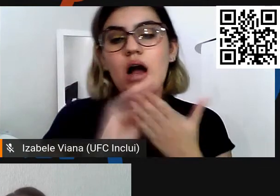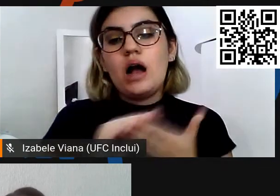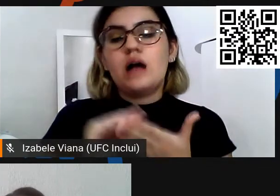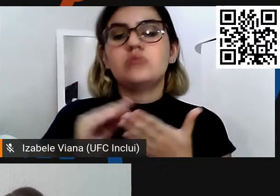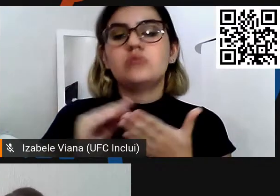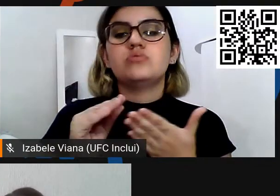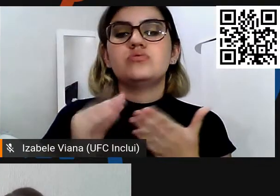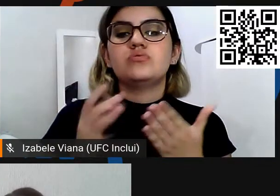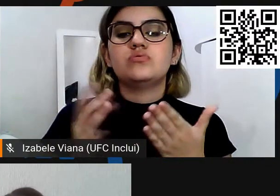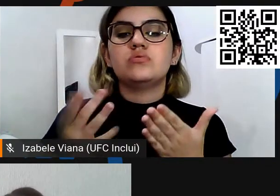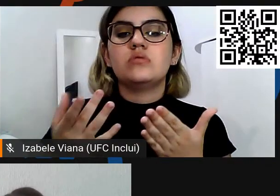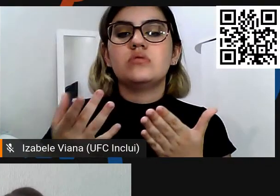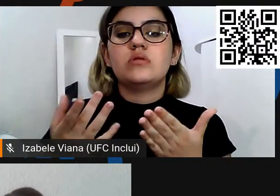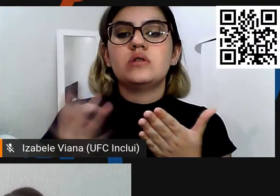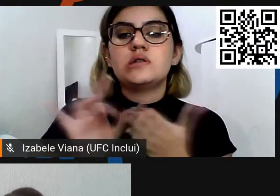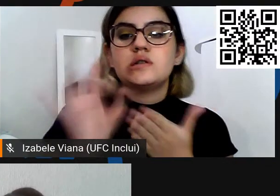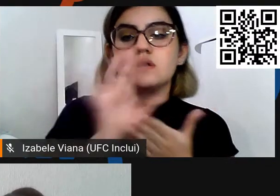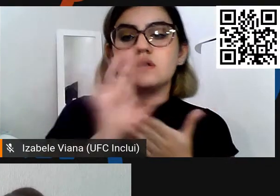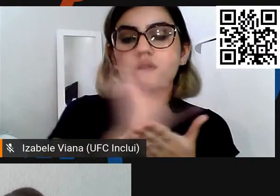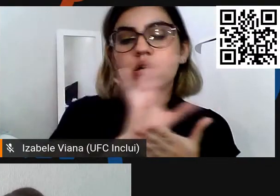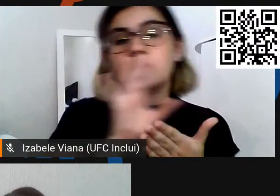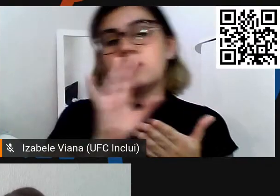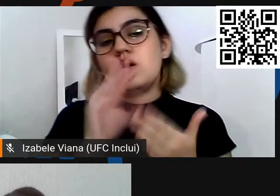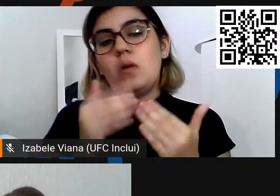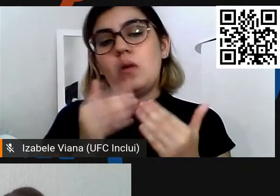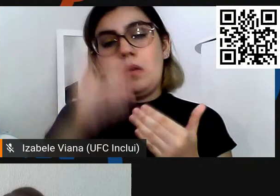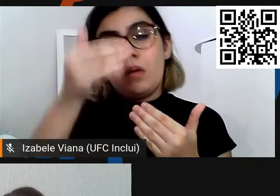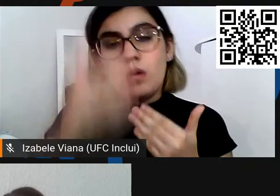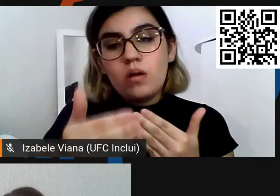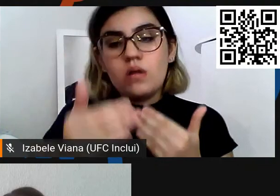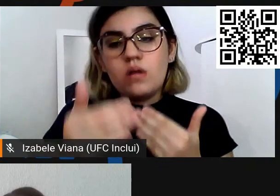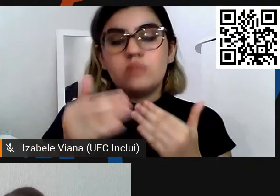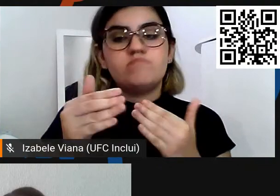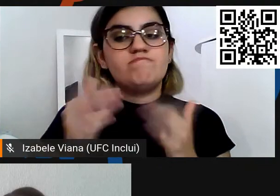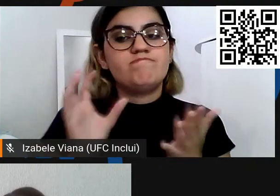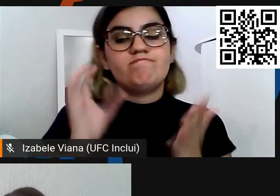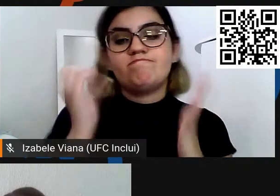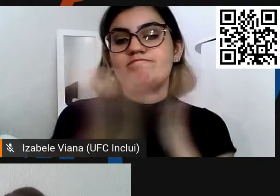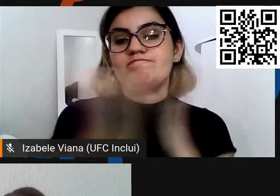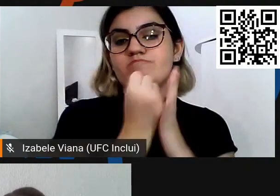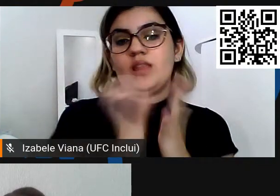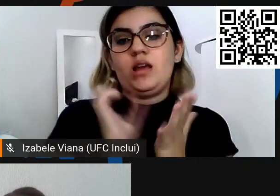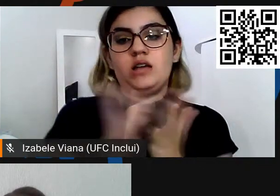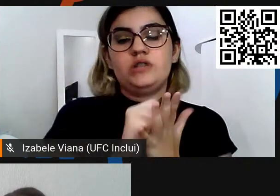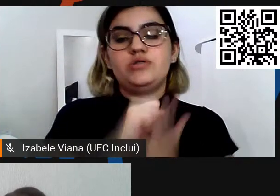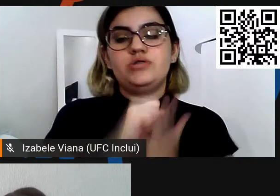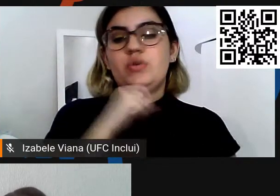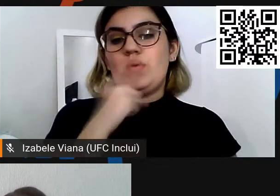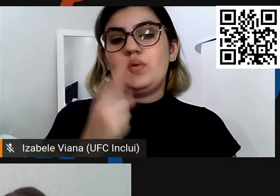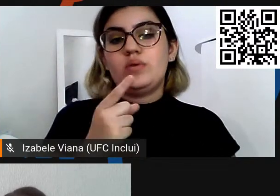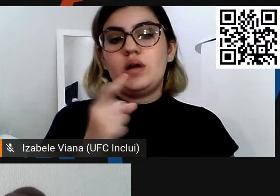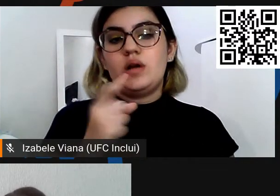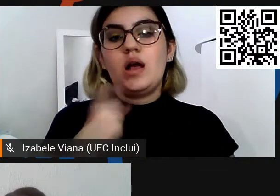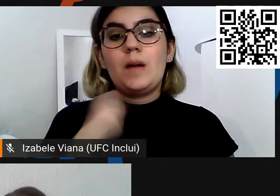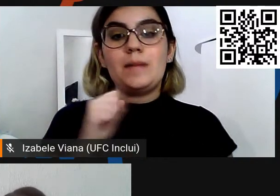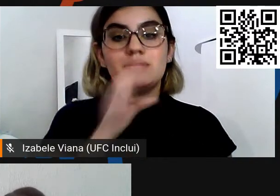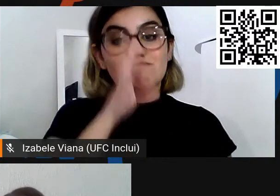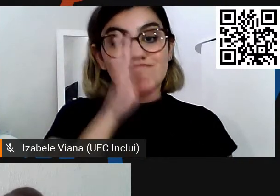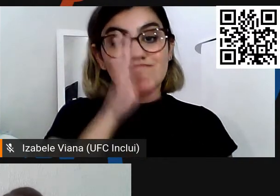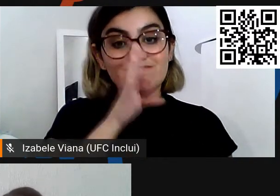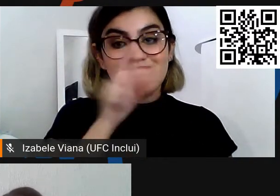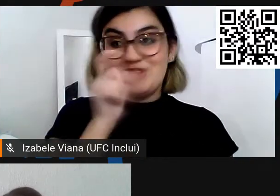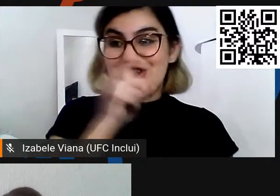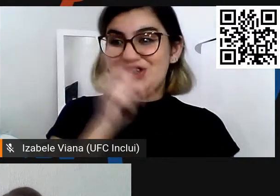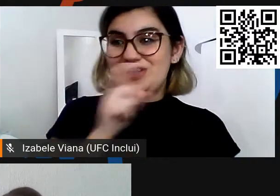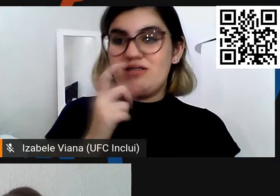mais para frente, ele nem deixa você registrar. Ah, eu posso mentir para o Próspero? Pode, né? Clica lá e acabou. Mas só mostra